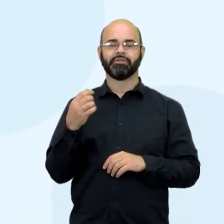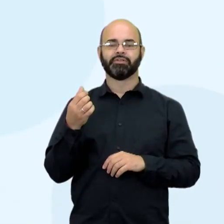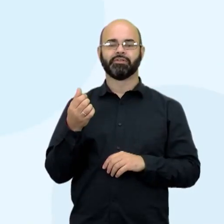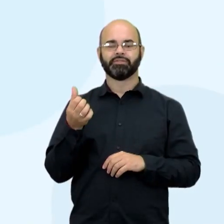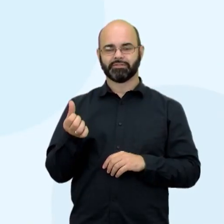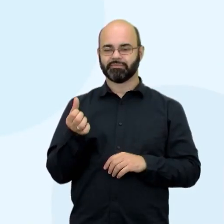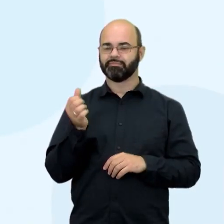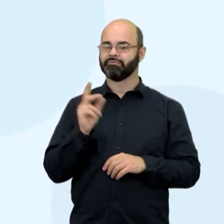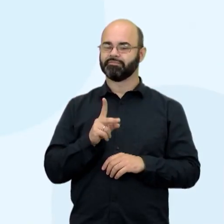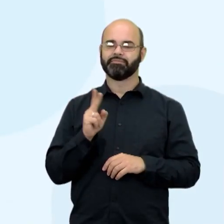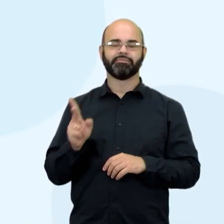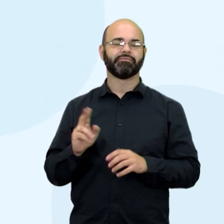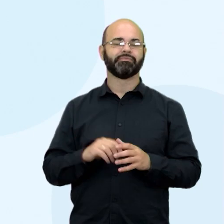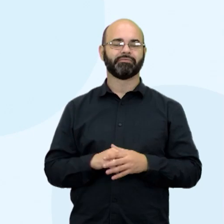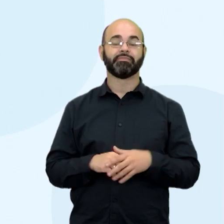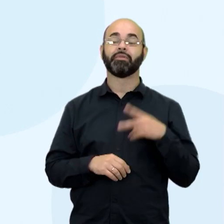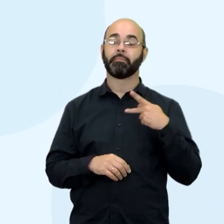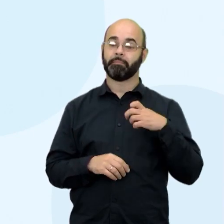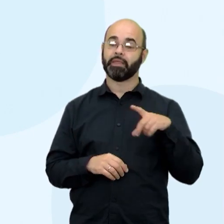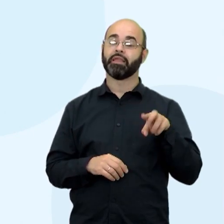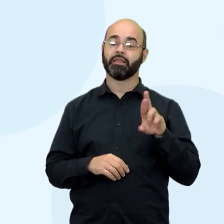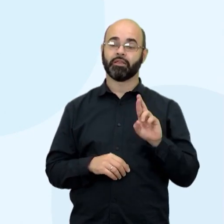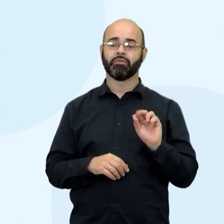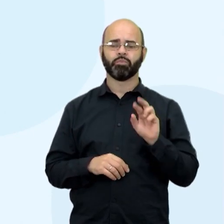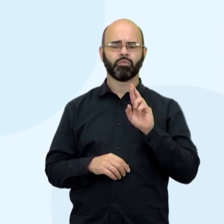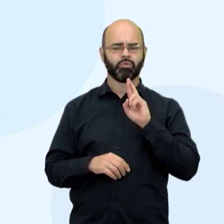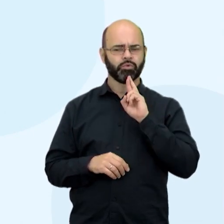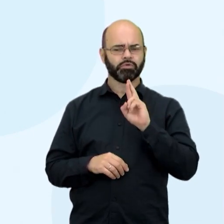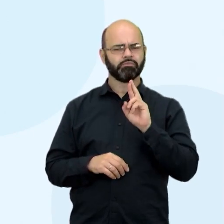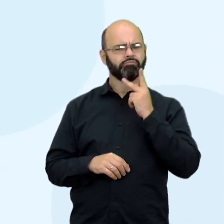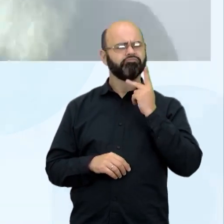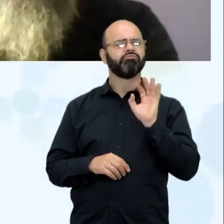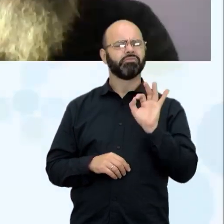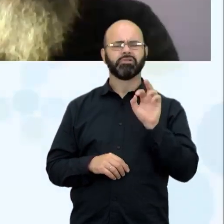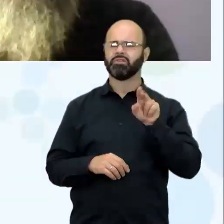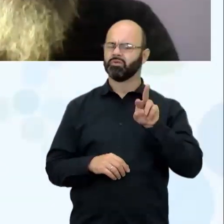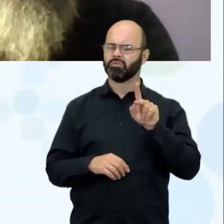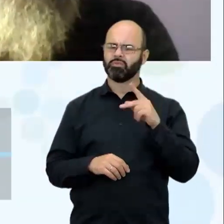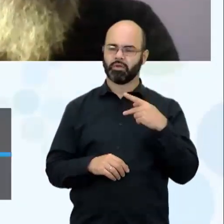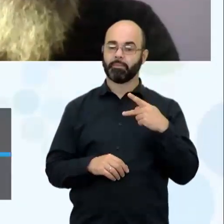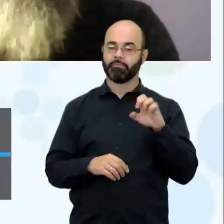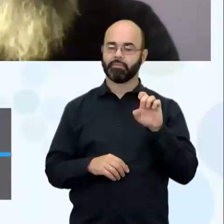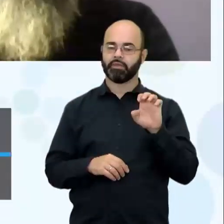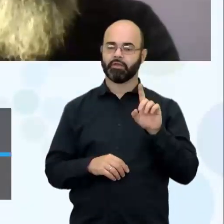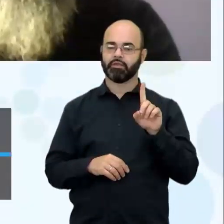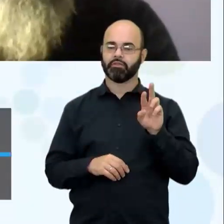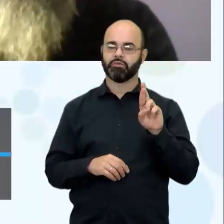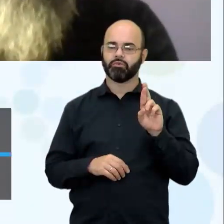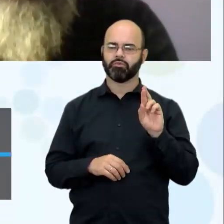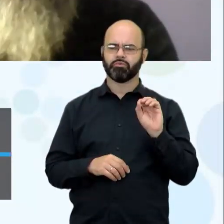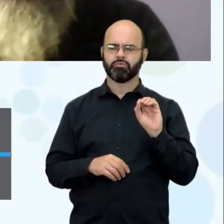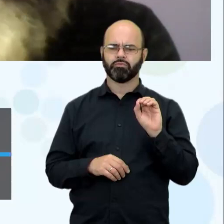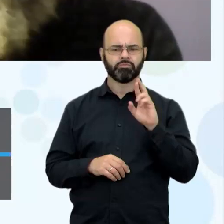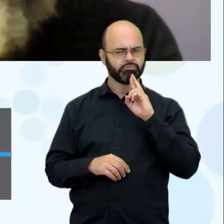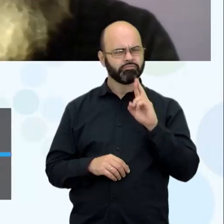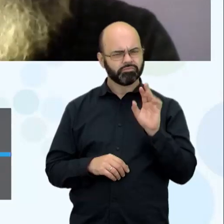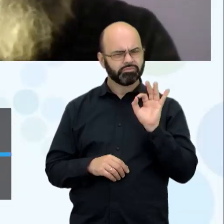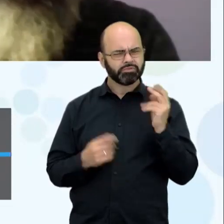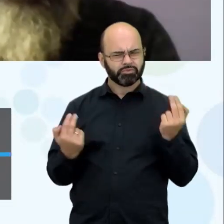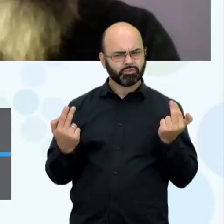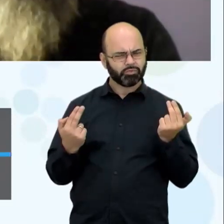dá... O Pedro tá dizendo isso, vai dar o mesmo resultado. Isso, Lucas Teixeira falou, funciona